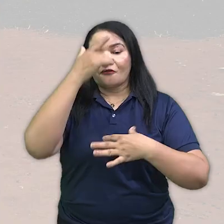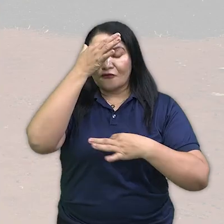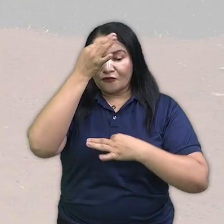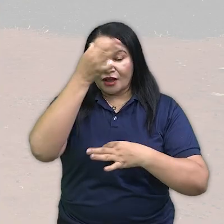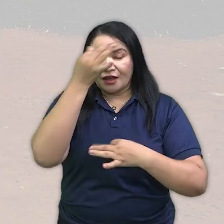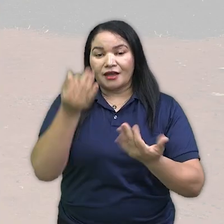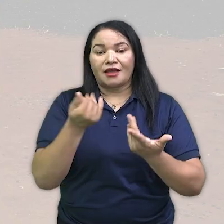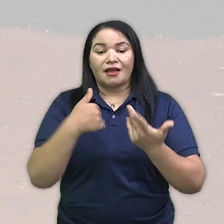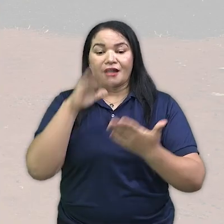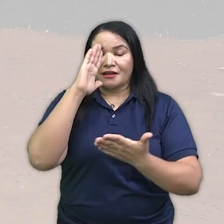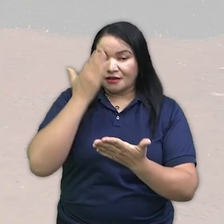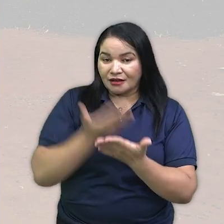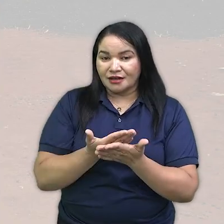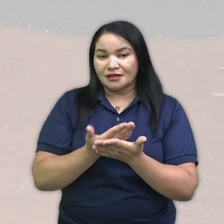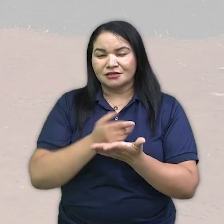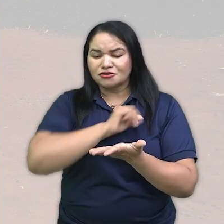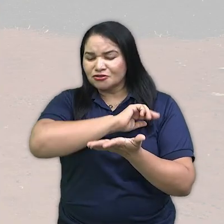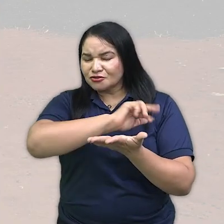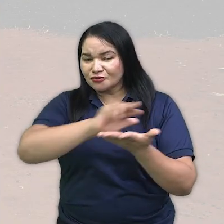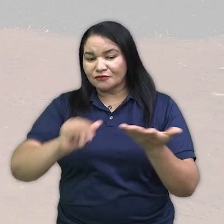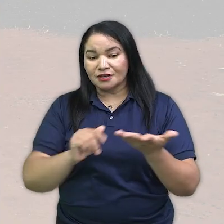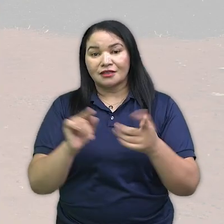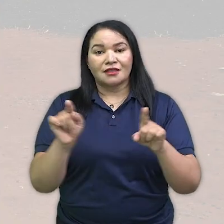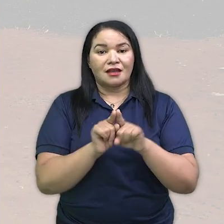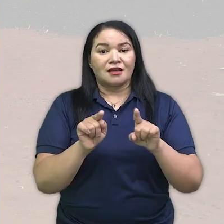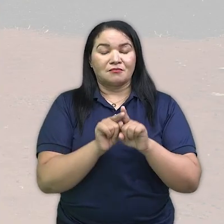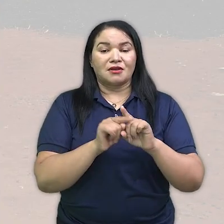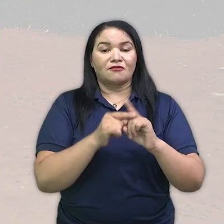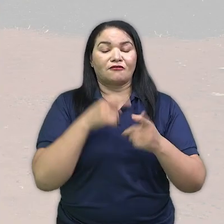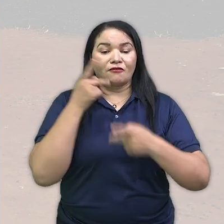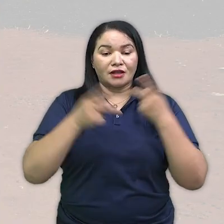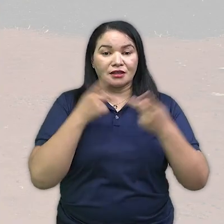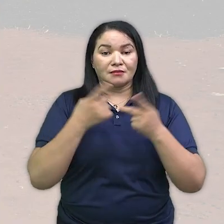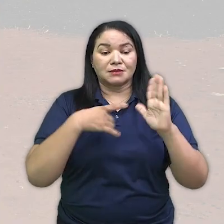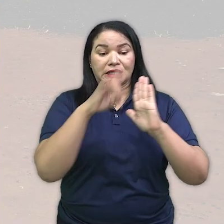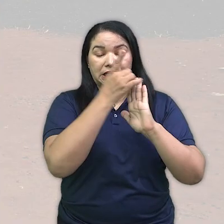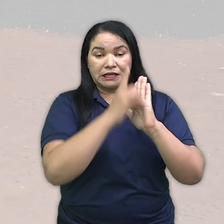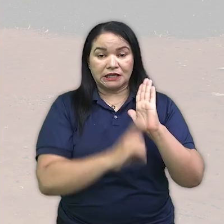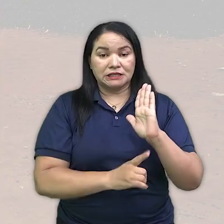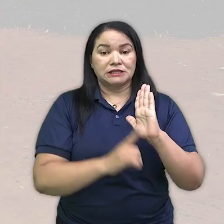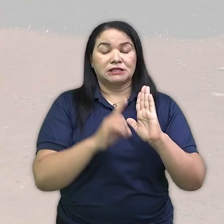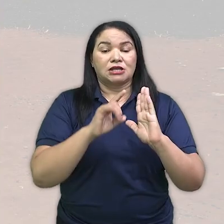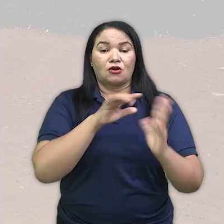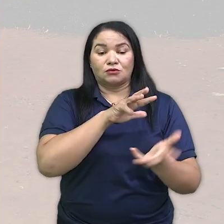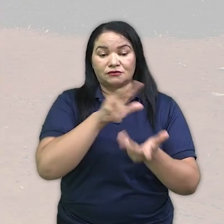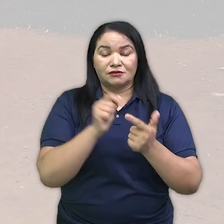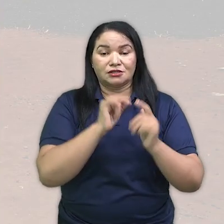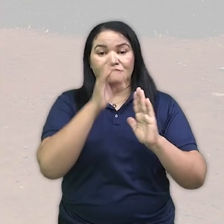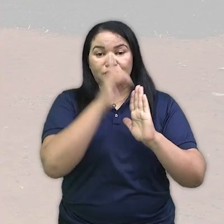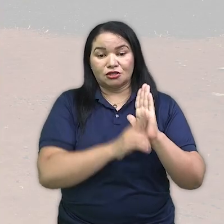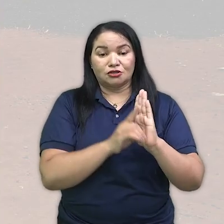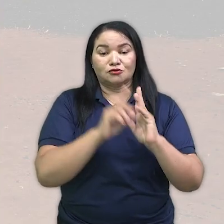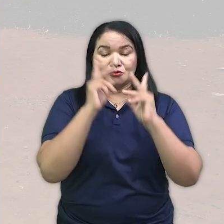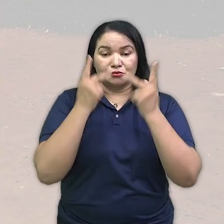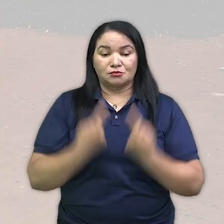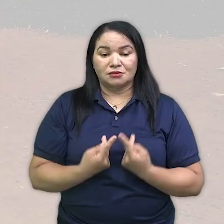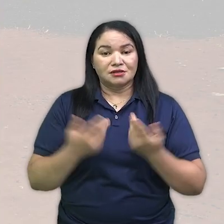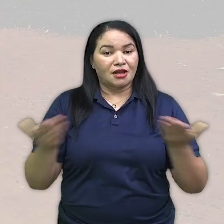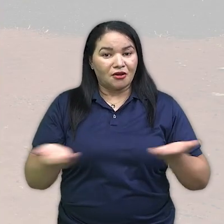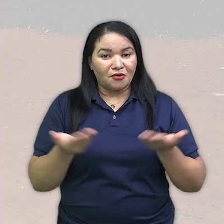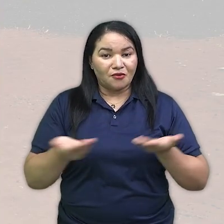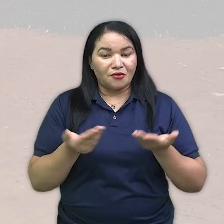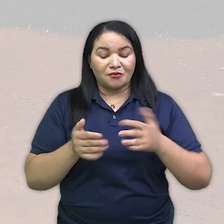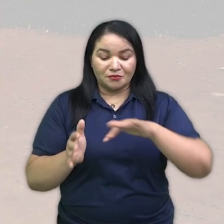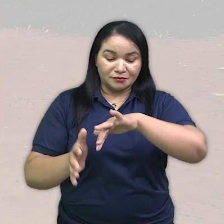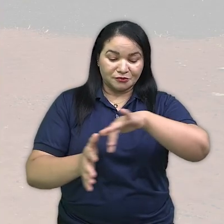fé, dessa crença, né? Mas nós falamos de Declaração Universal dos Direitos Humanos, e agora nós vamos falar de